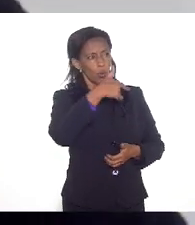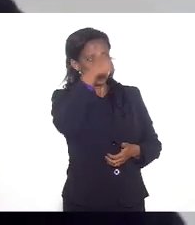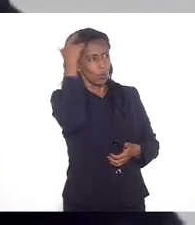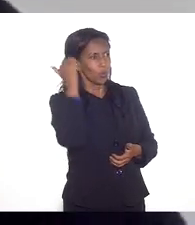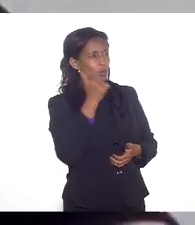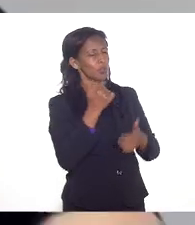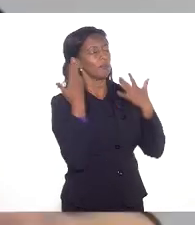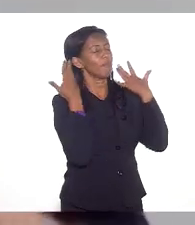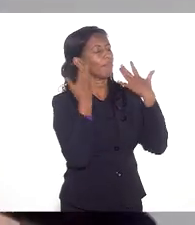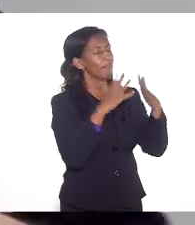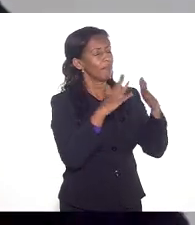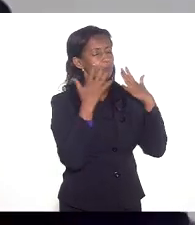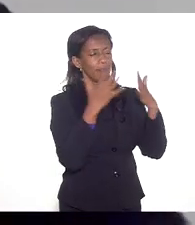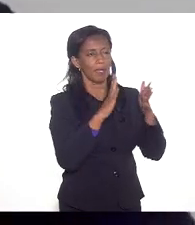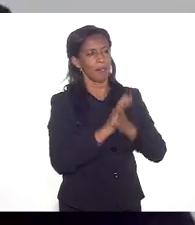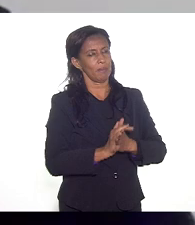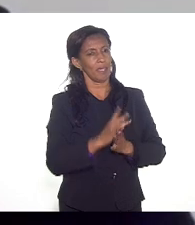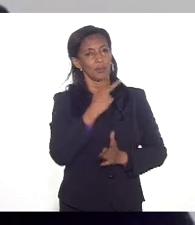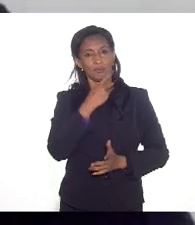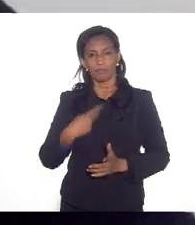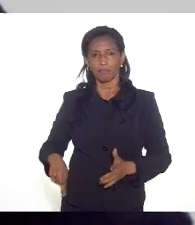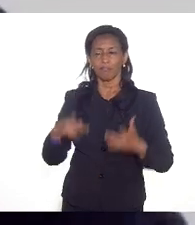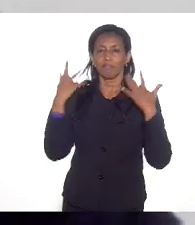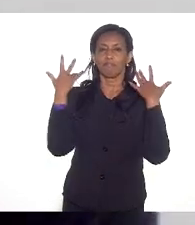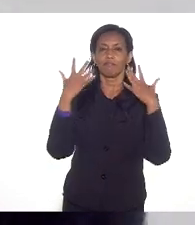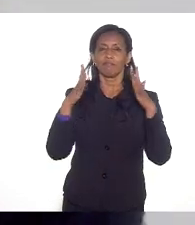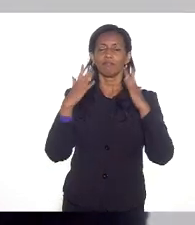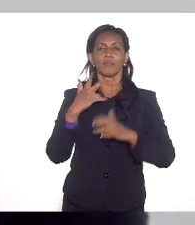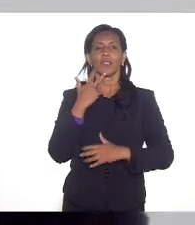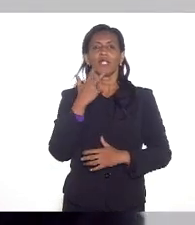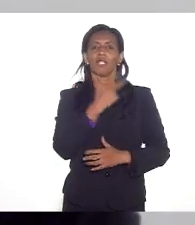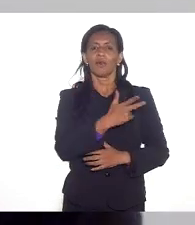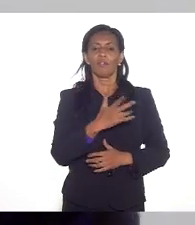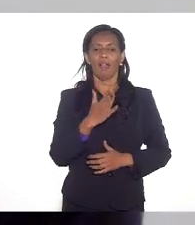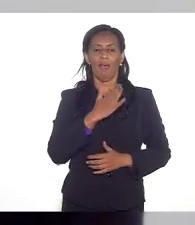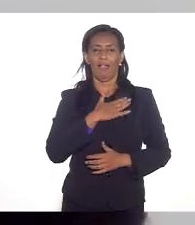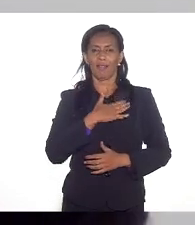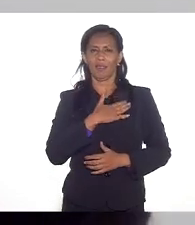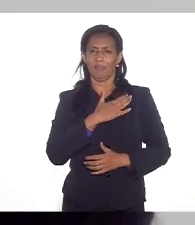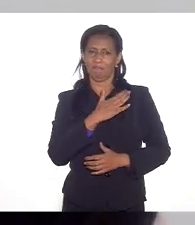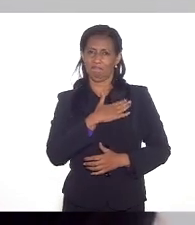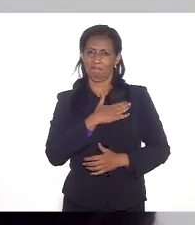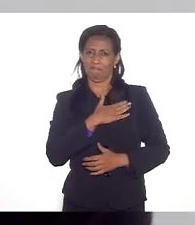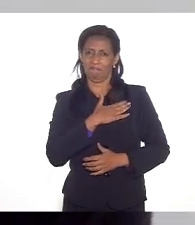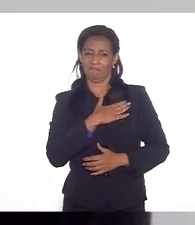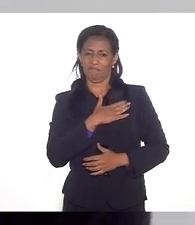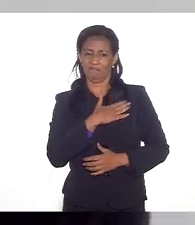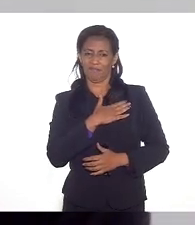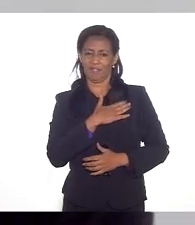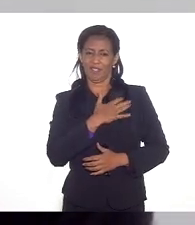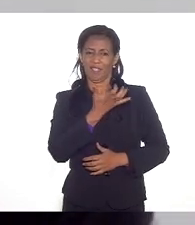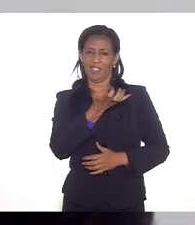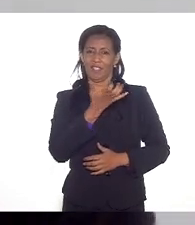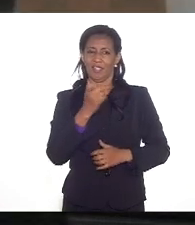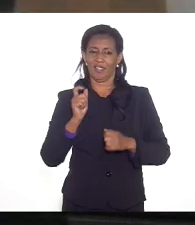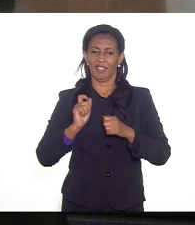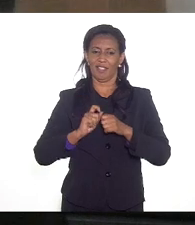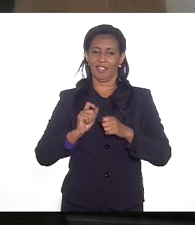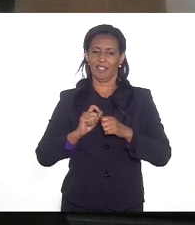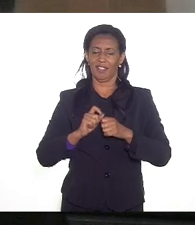Paulo Parabéns quer dizer para você Luiz que aqui no meu peito eu quero fazer